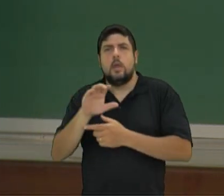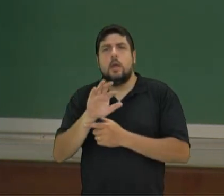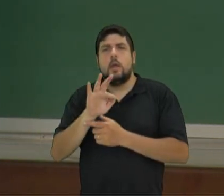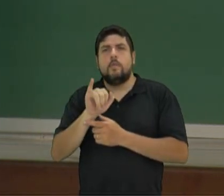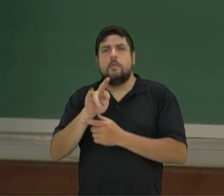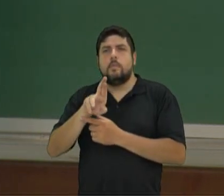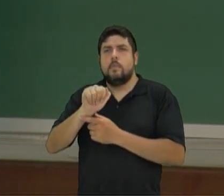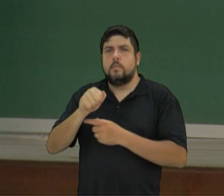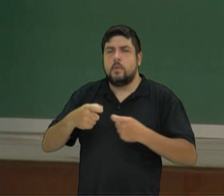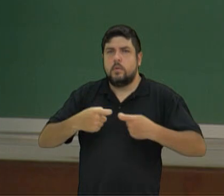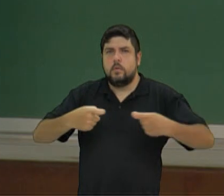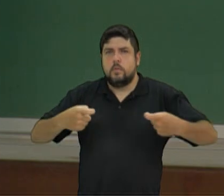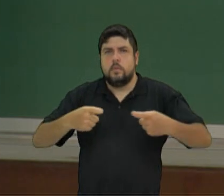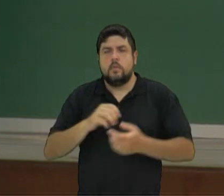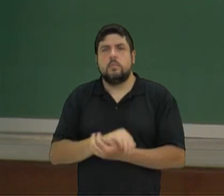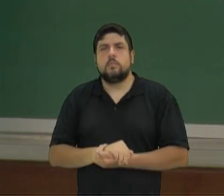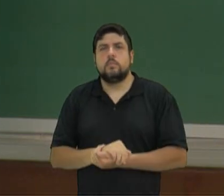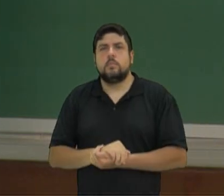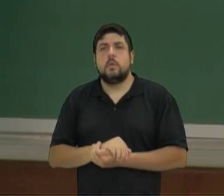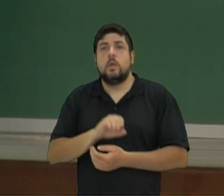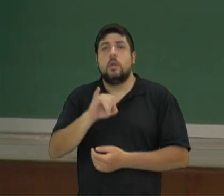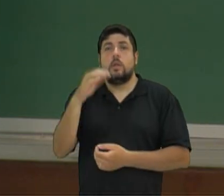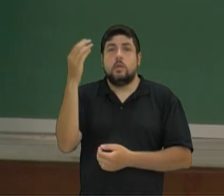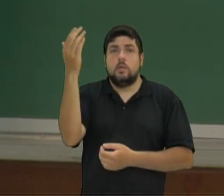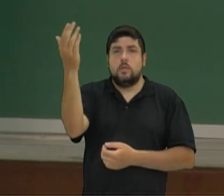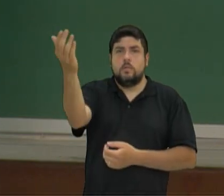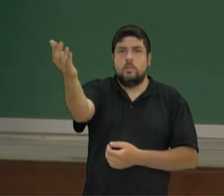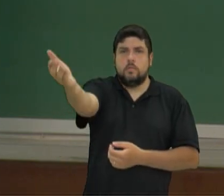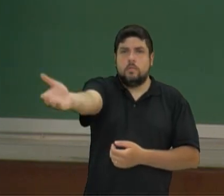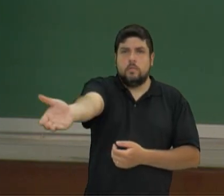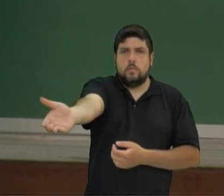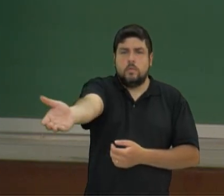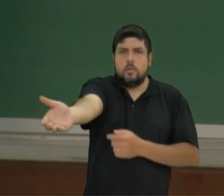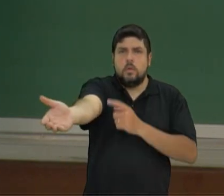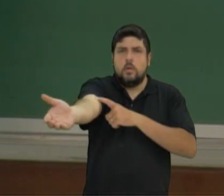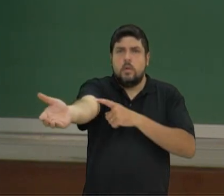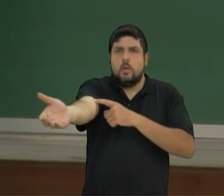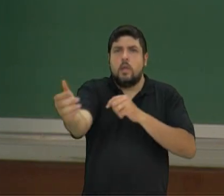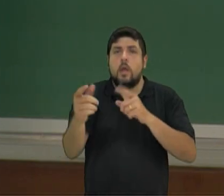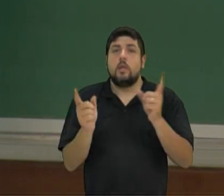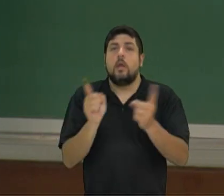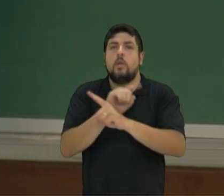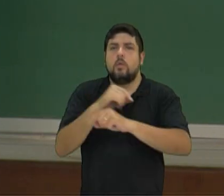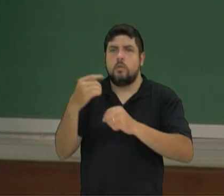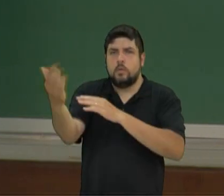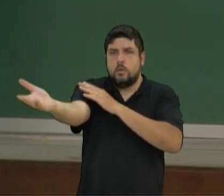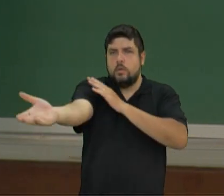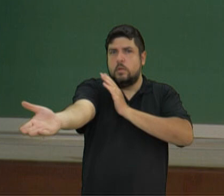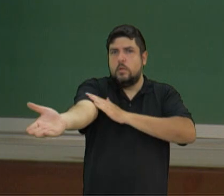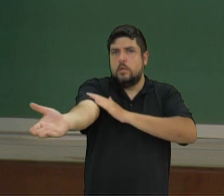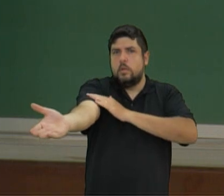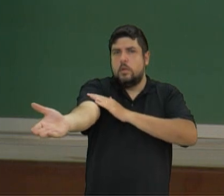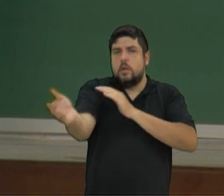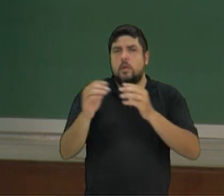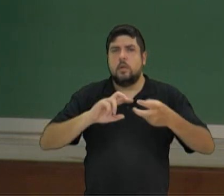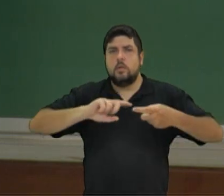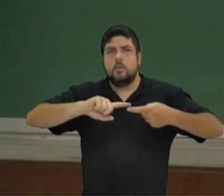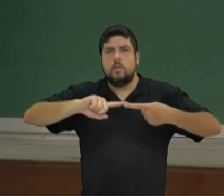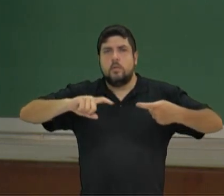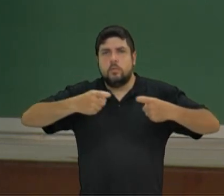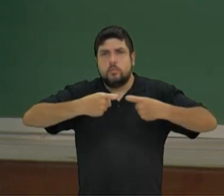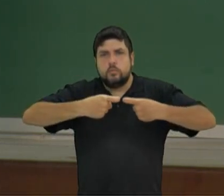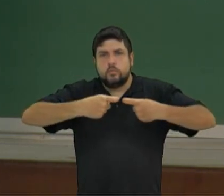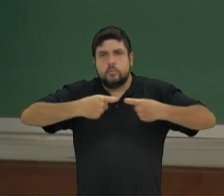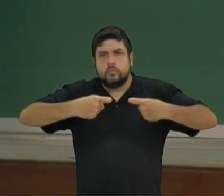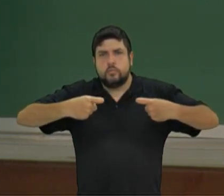eu estico o meu braço, é o inverso. O bíceps agora não está mais contraído, ele perdeu aquele volume